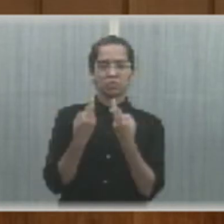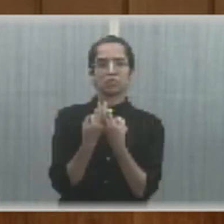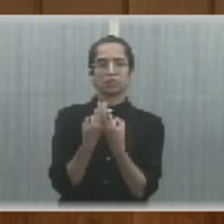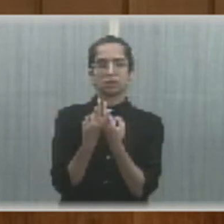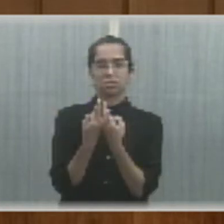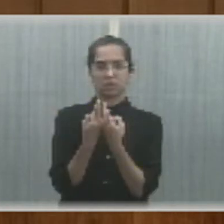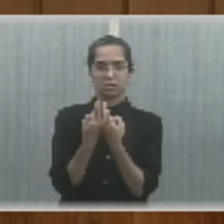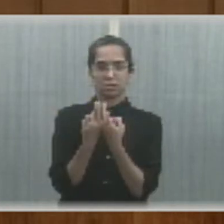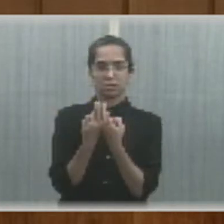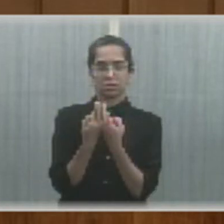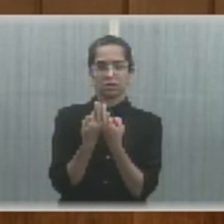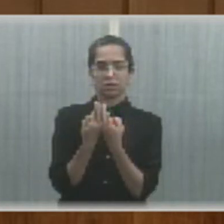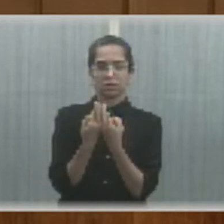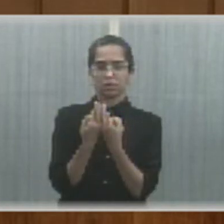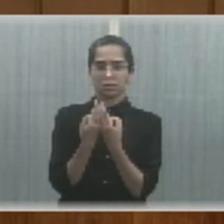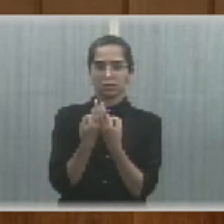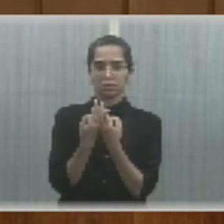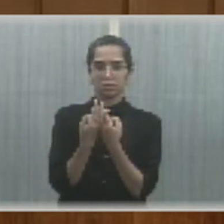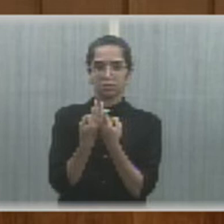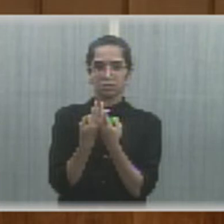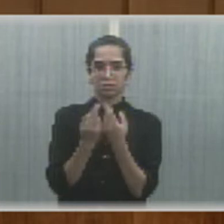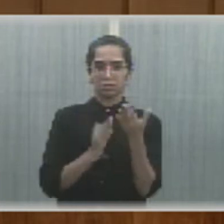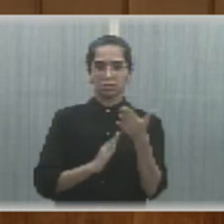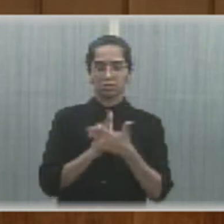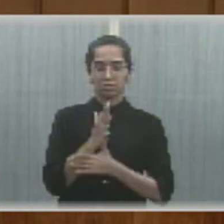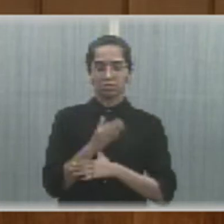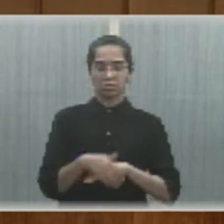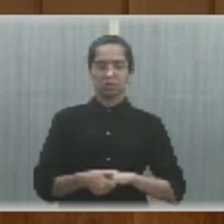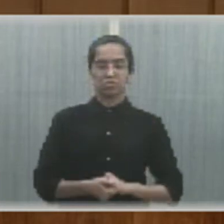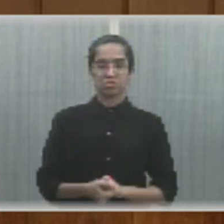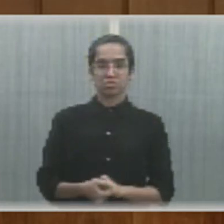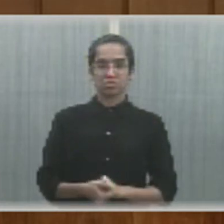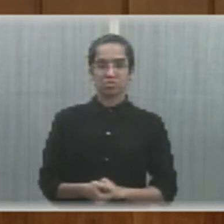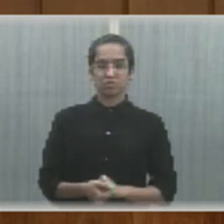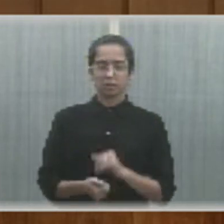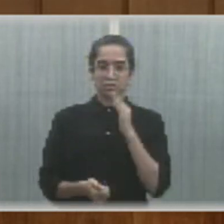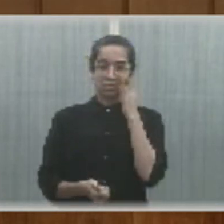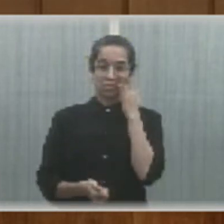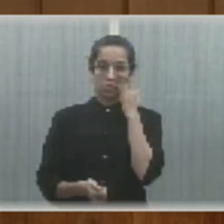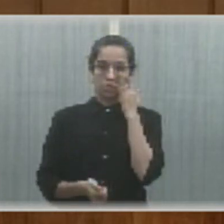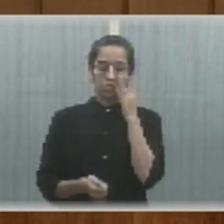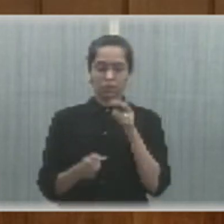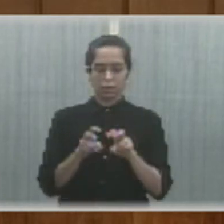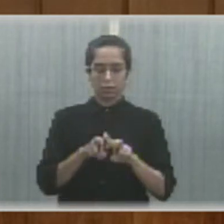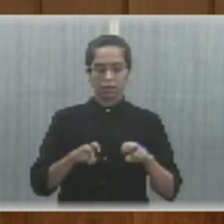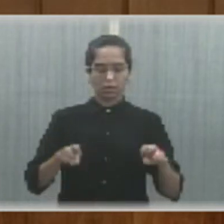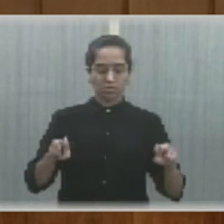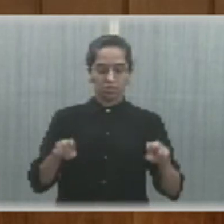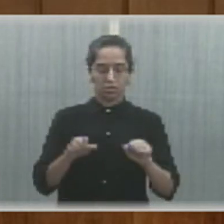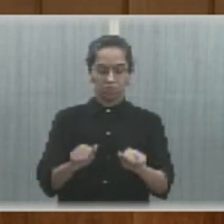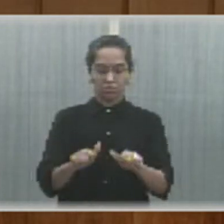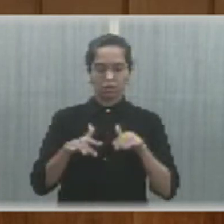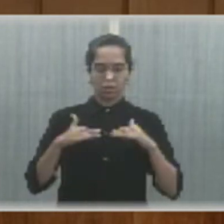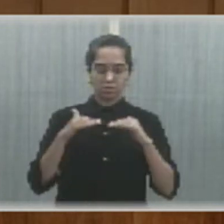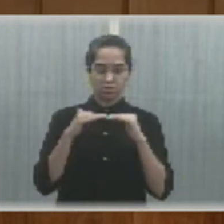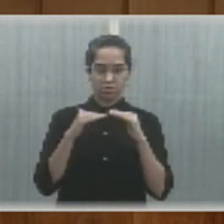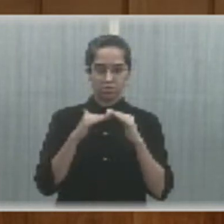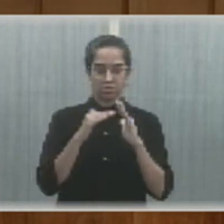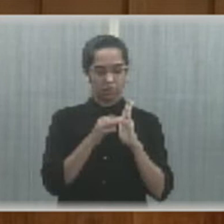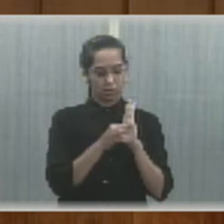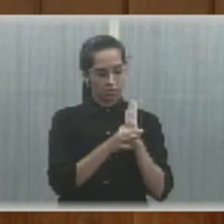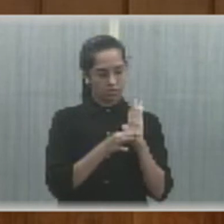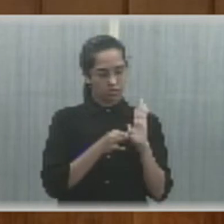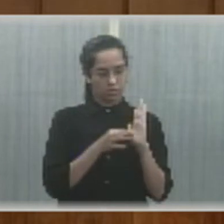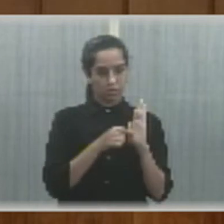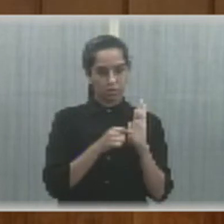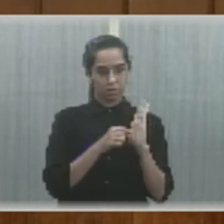atas, a qual, depois de lida, achada conforme, aprovada pelo plenário, vai assinada pela mesa diretora da